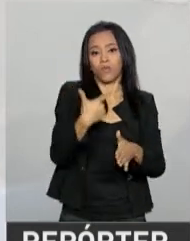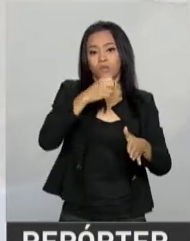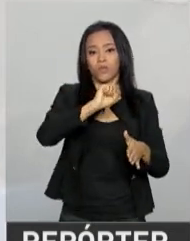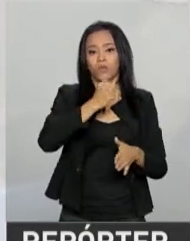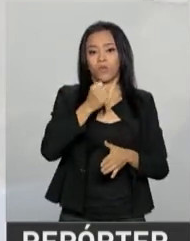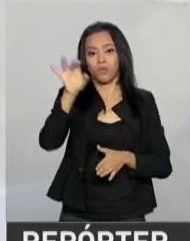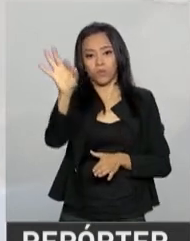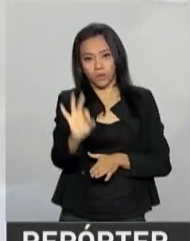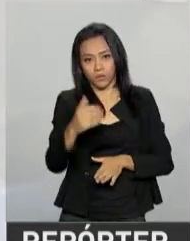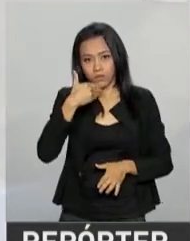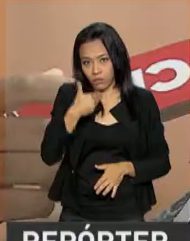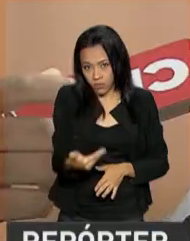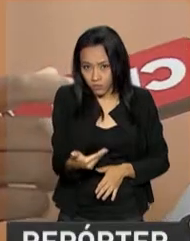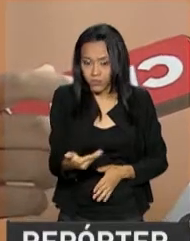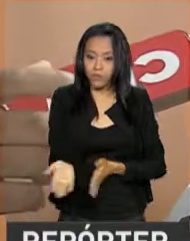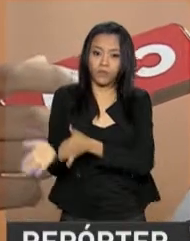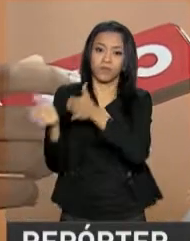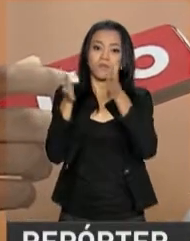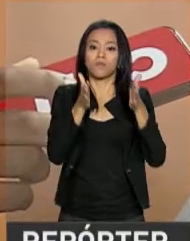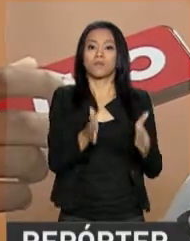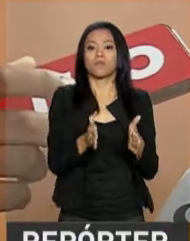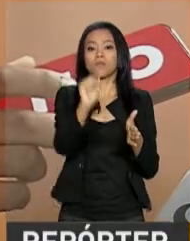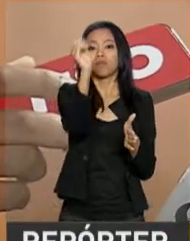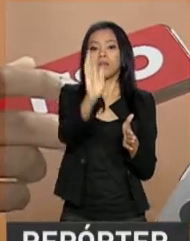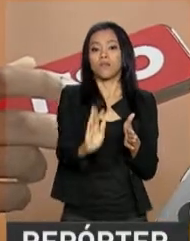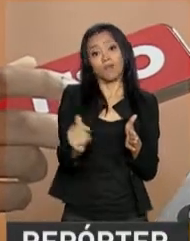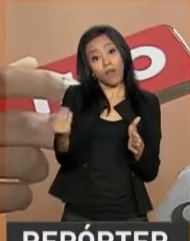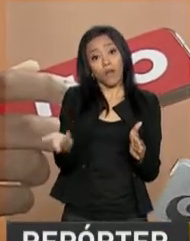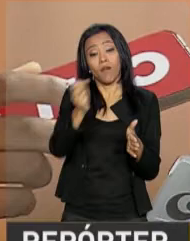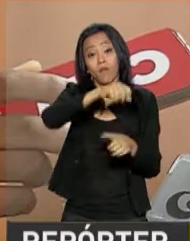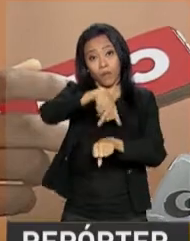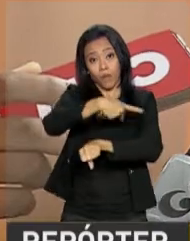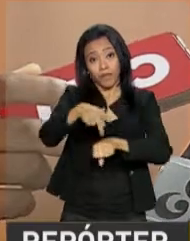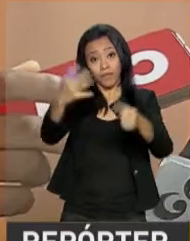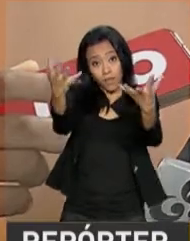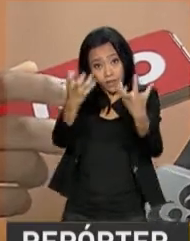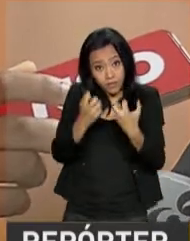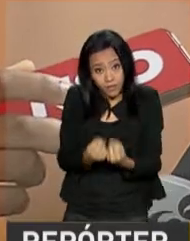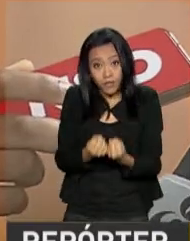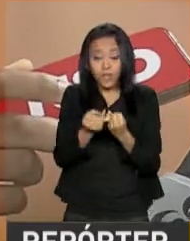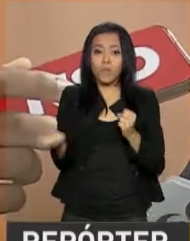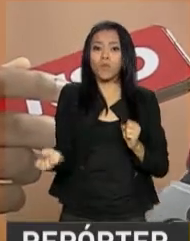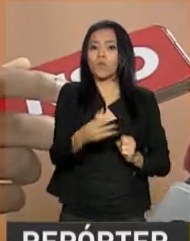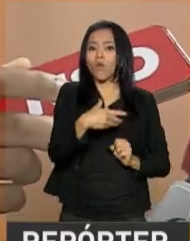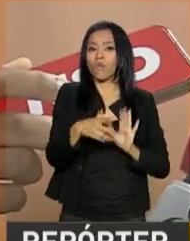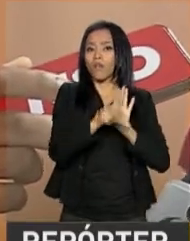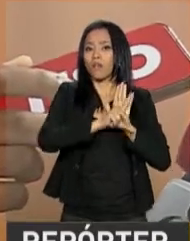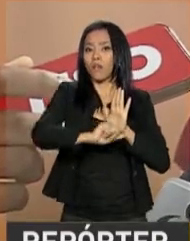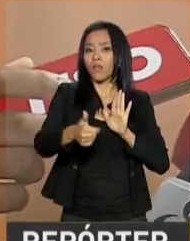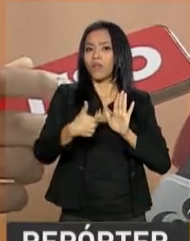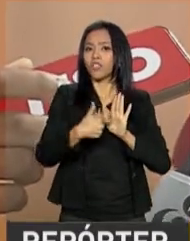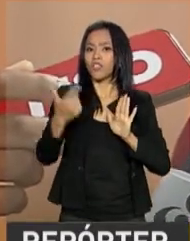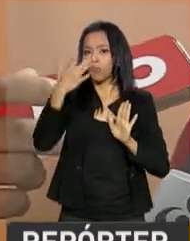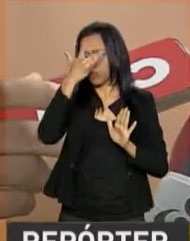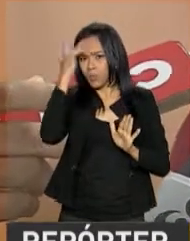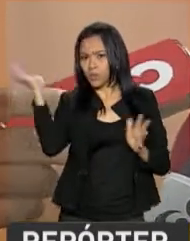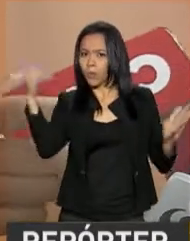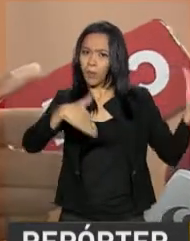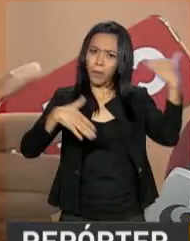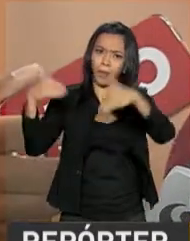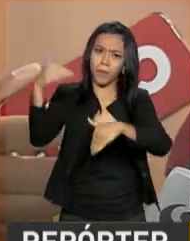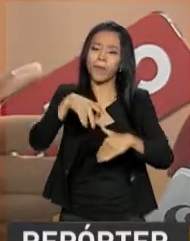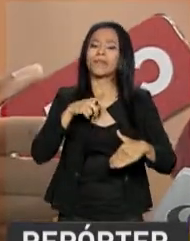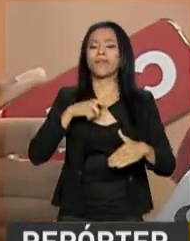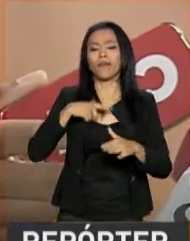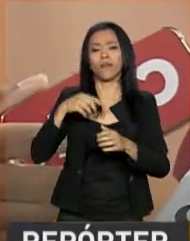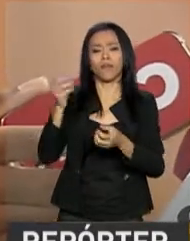das solicitações o brasil é um país acolhedor recentemente editou nova lei de imigração tem editado normas a